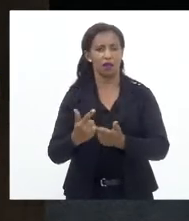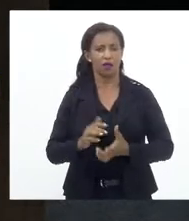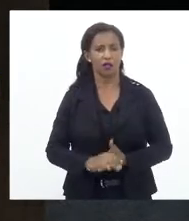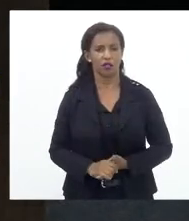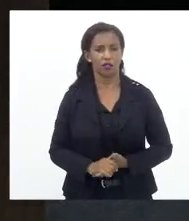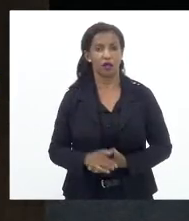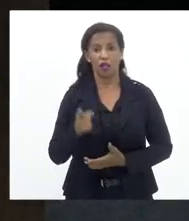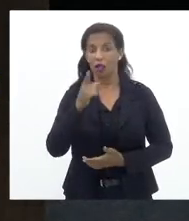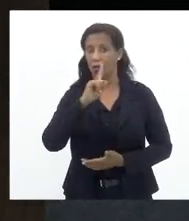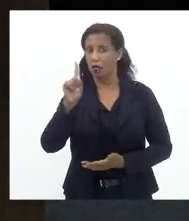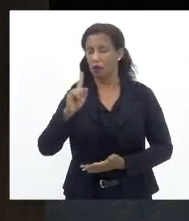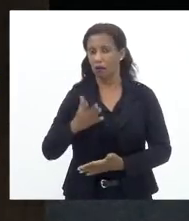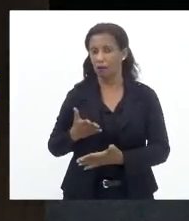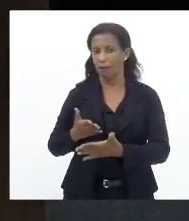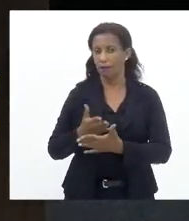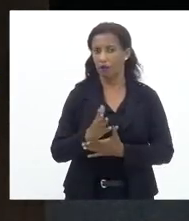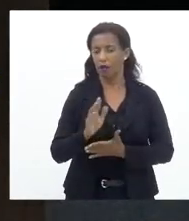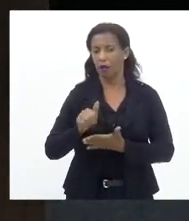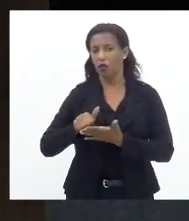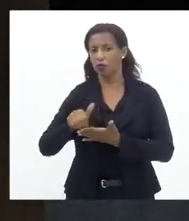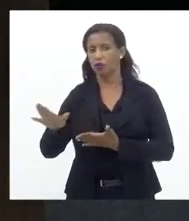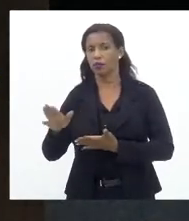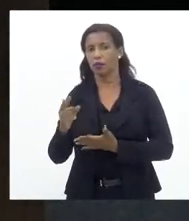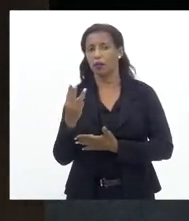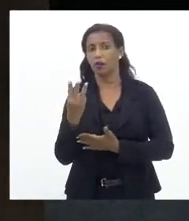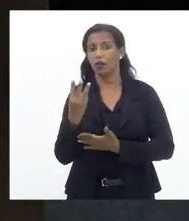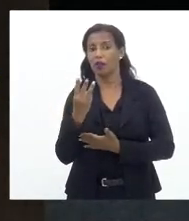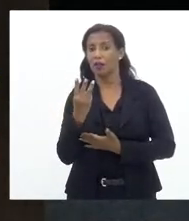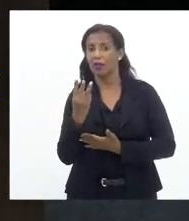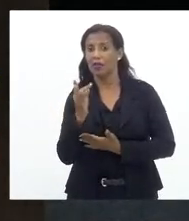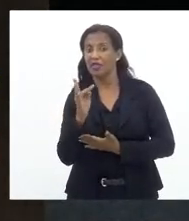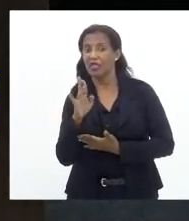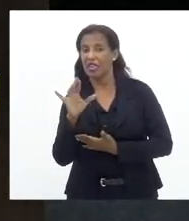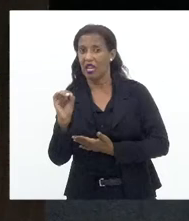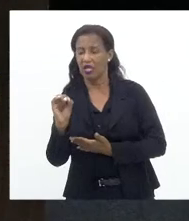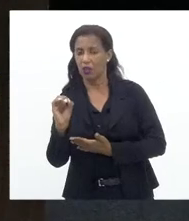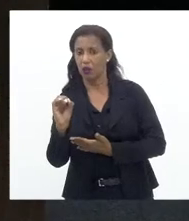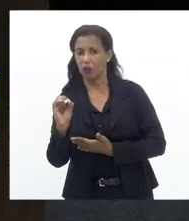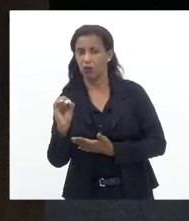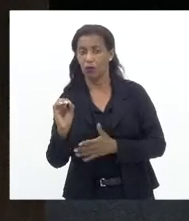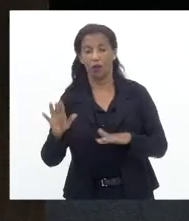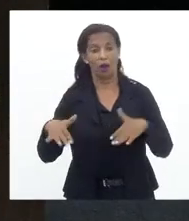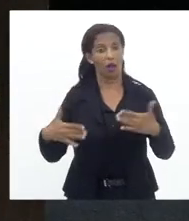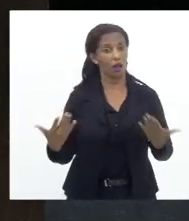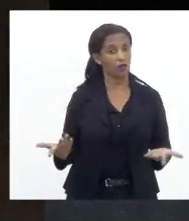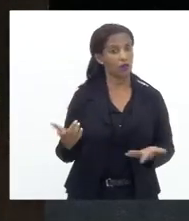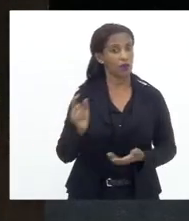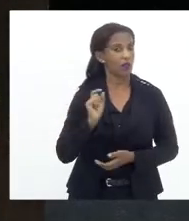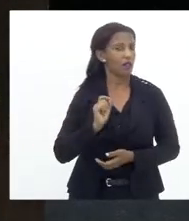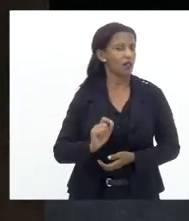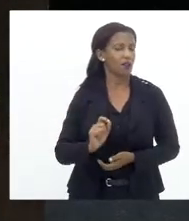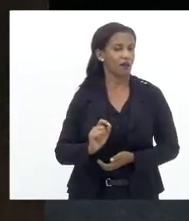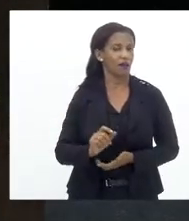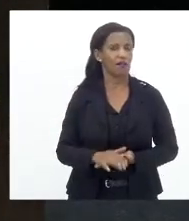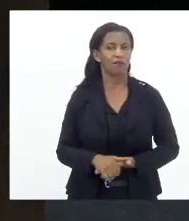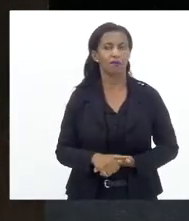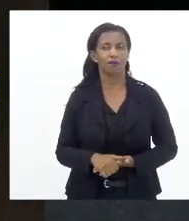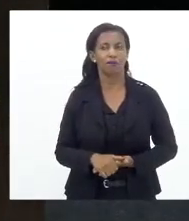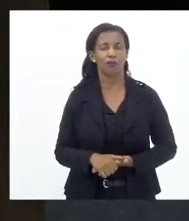não aprovaria a exclusão do triênio A não ser que se fosse